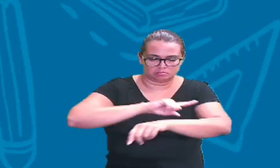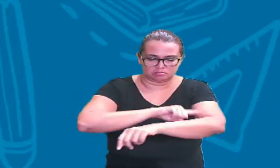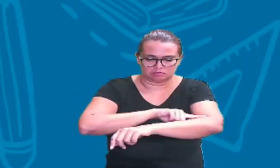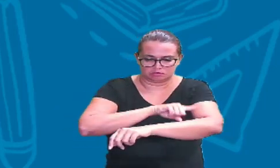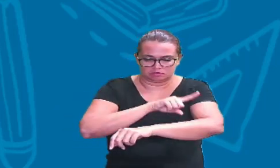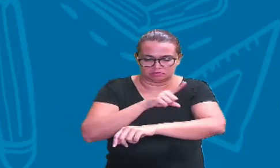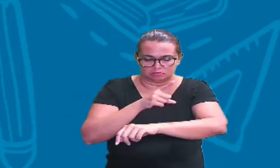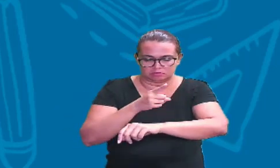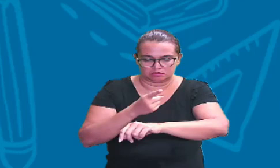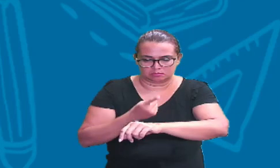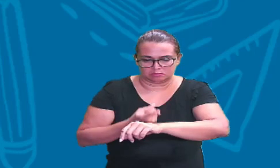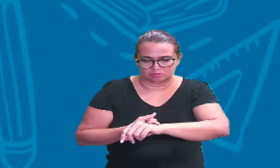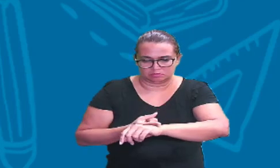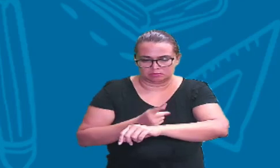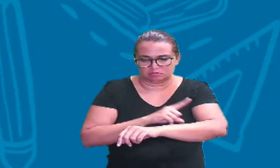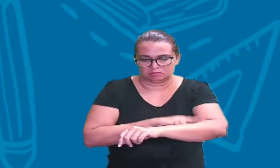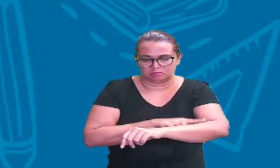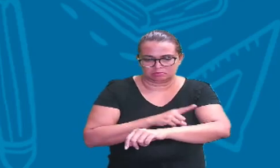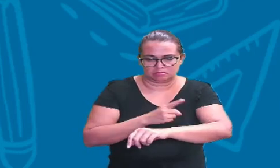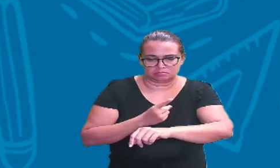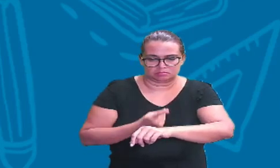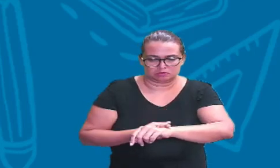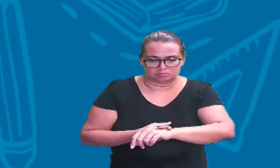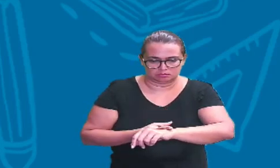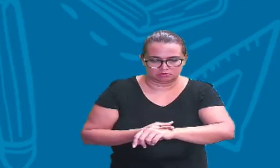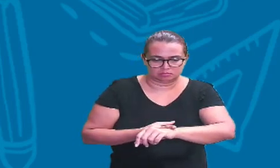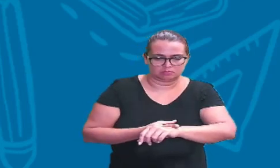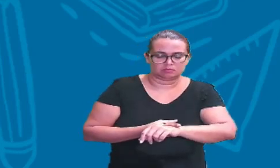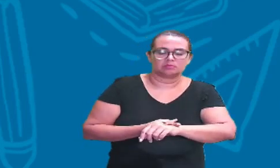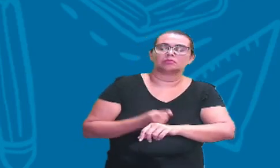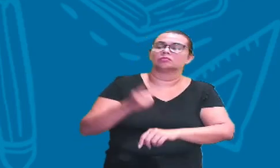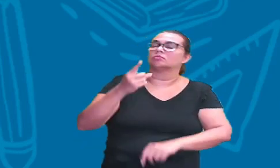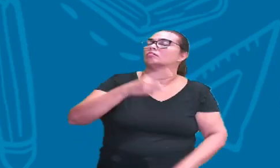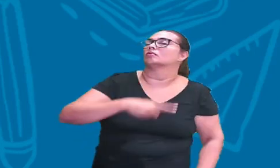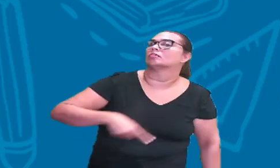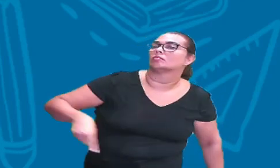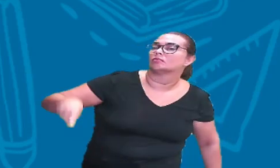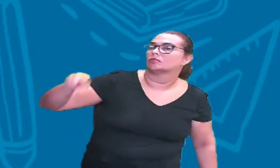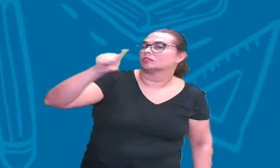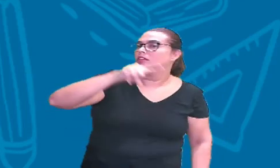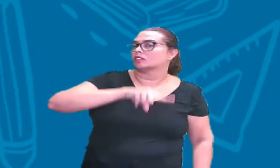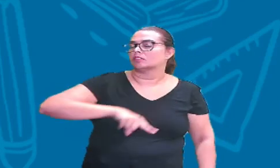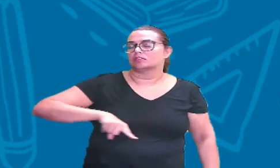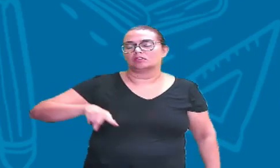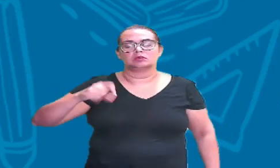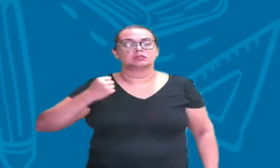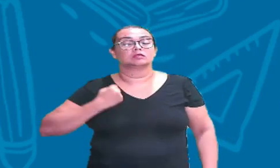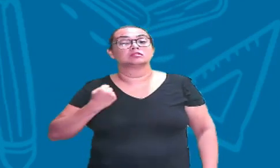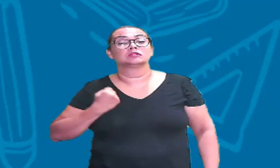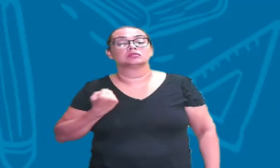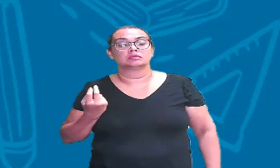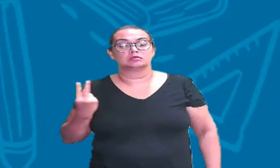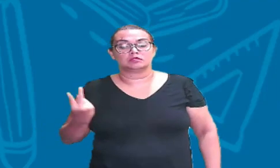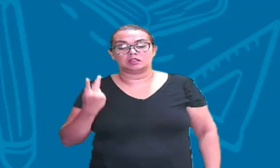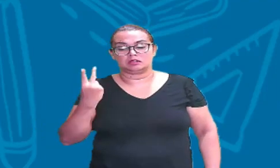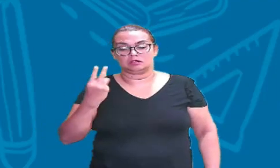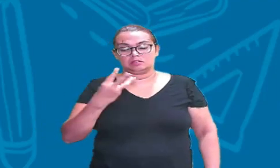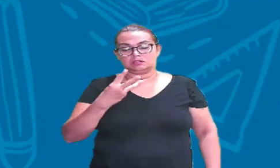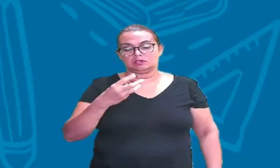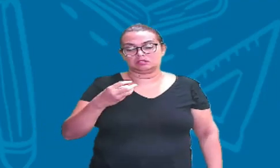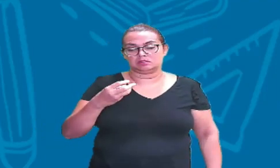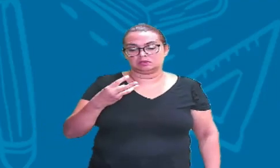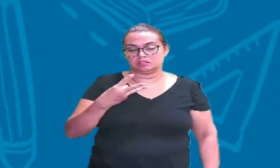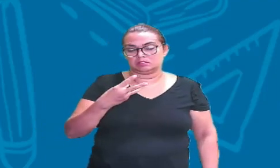meia volta. Uma volta completa é quanto mesmo? 360. Qual